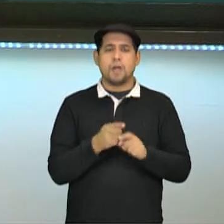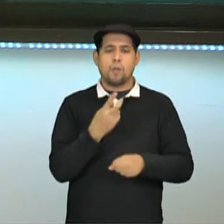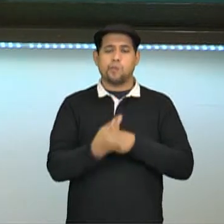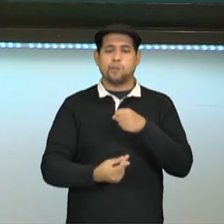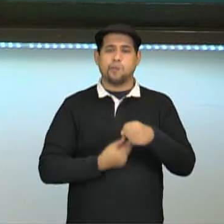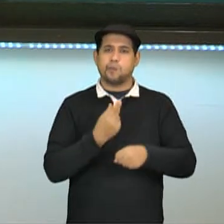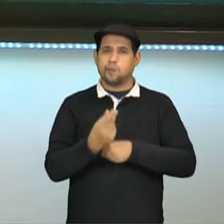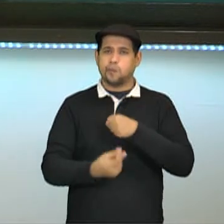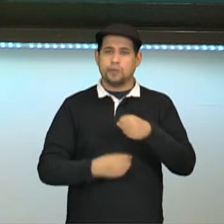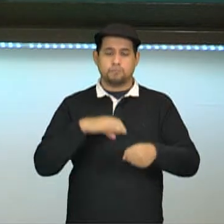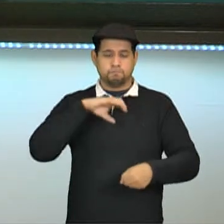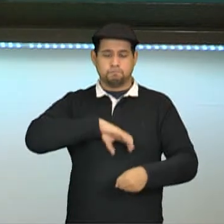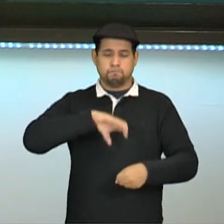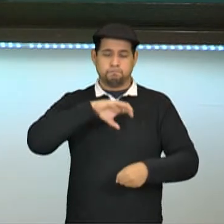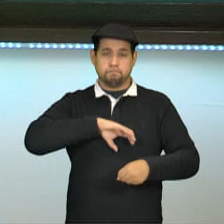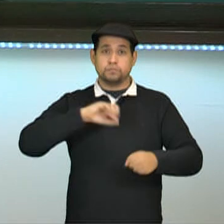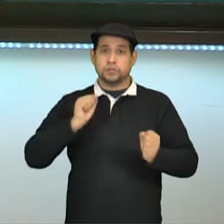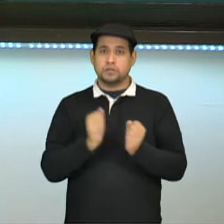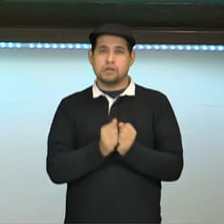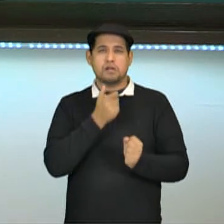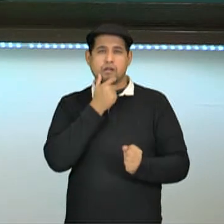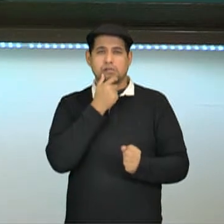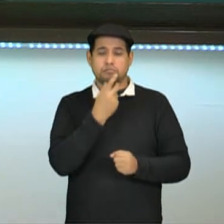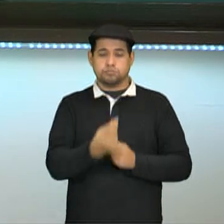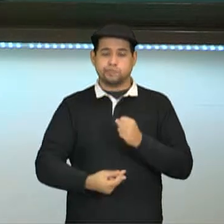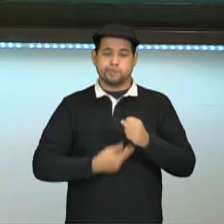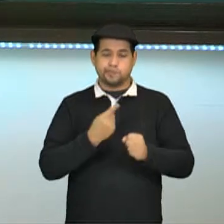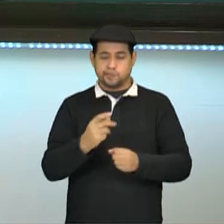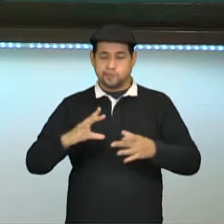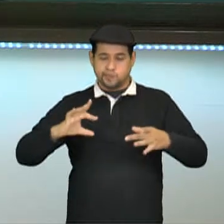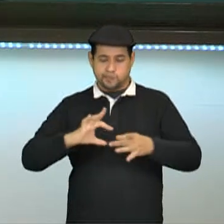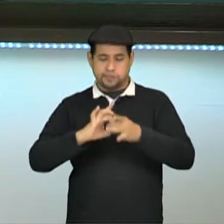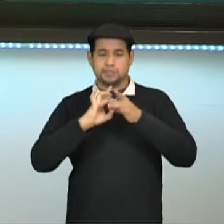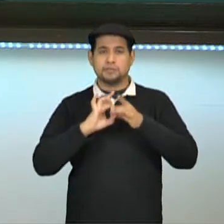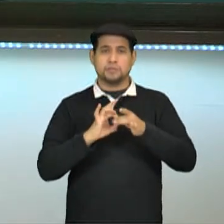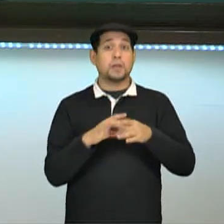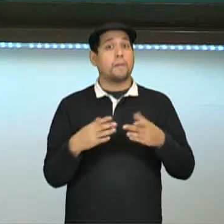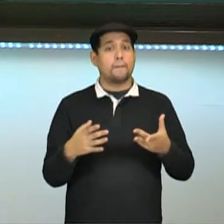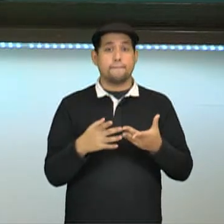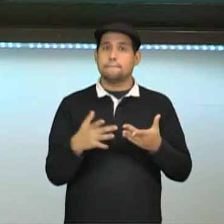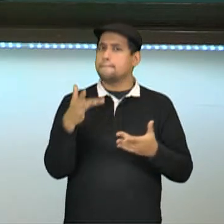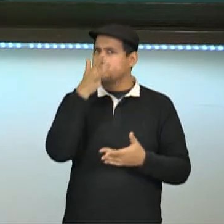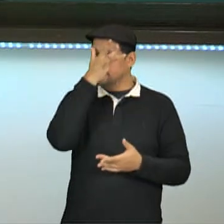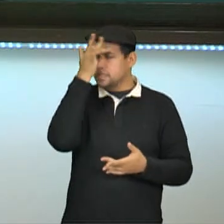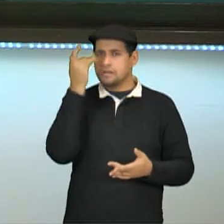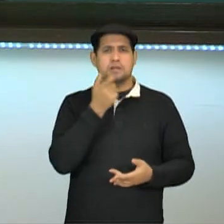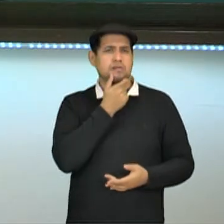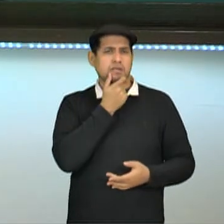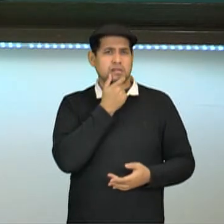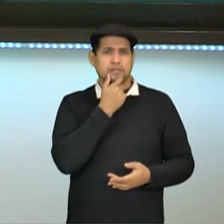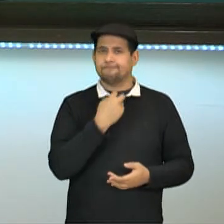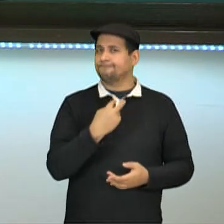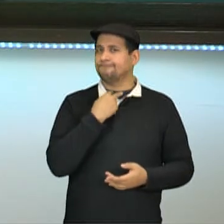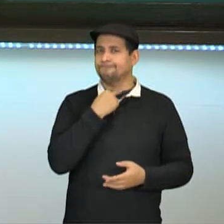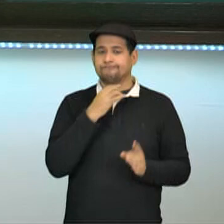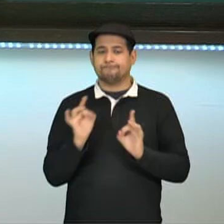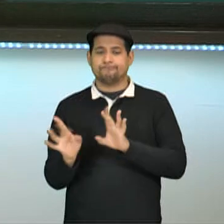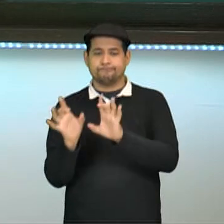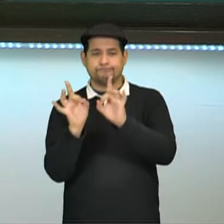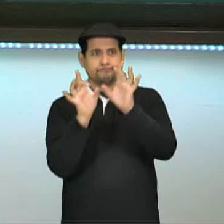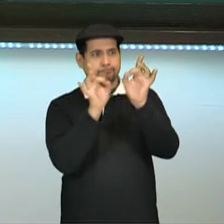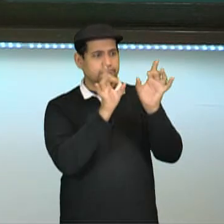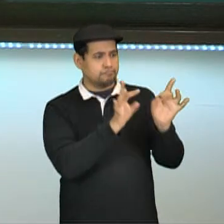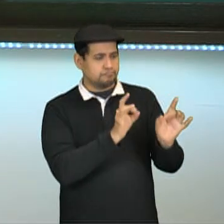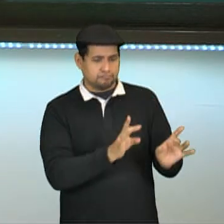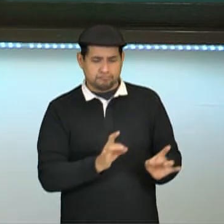economia portuguesa à economia inglesa. Como os ingleses estavam impedidos de comercializar, né,